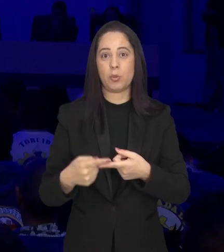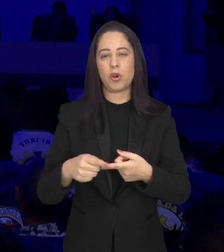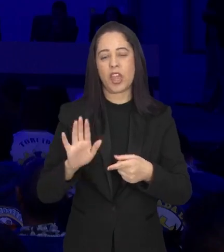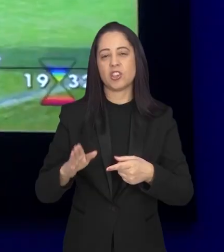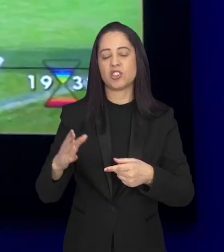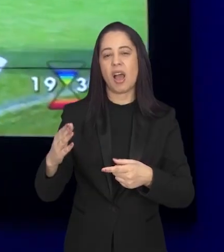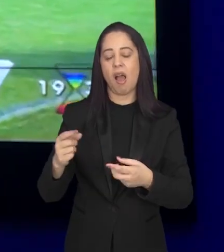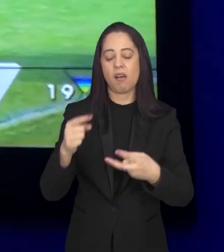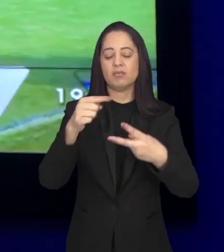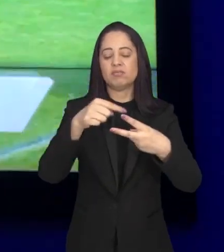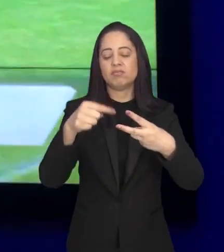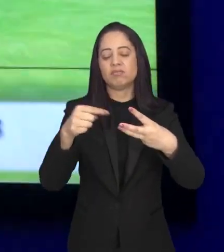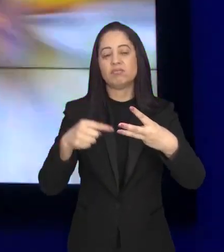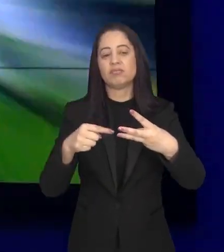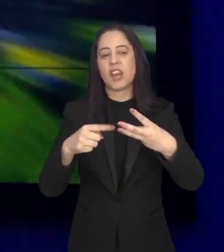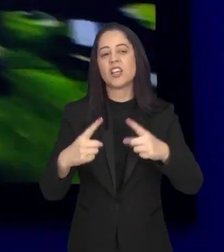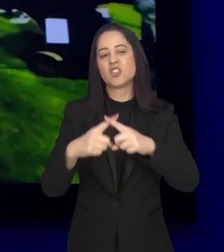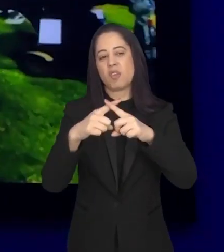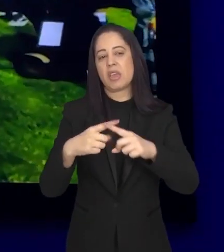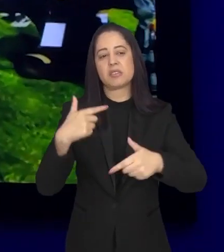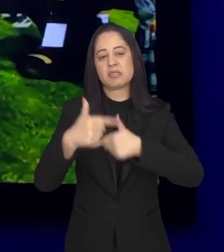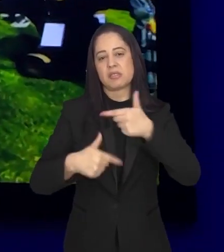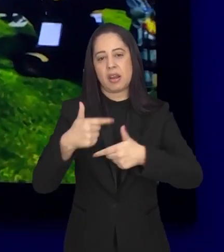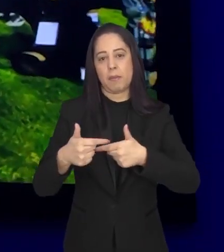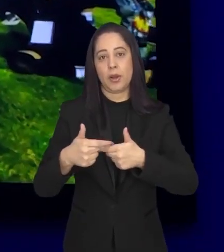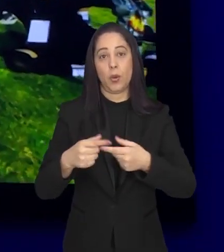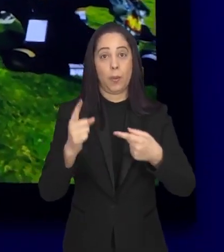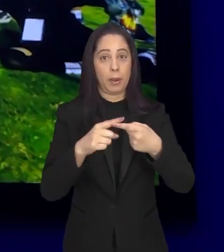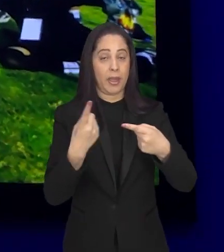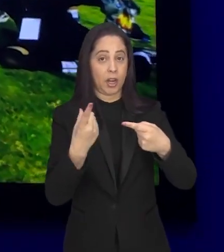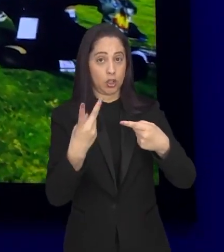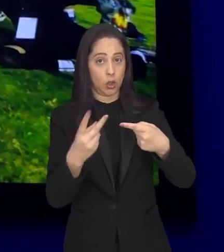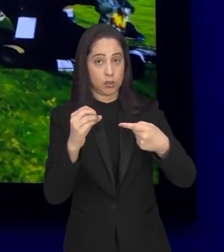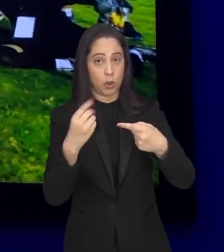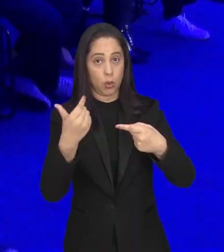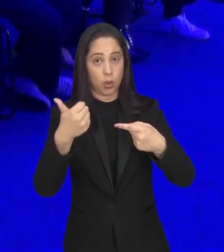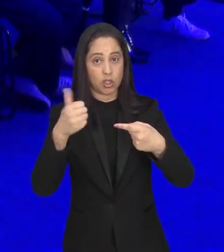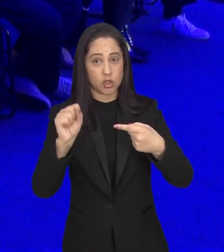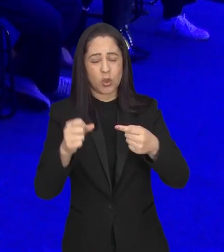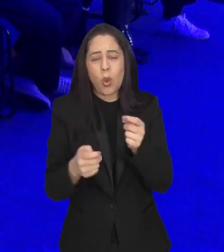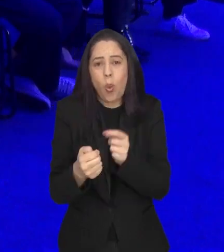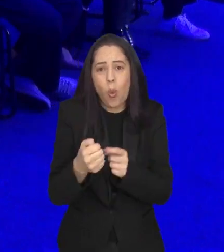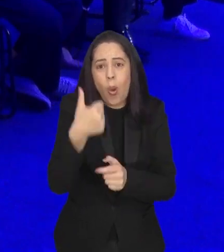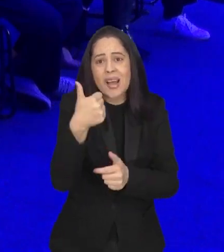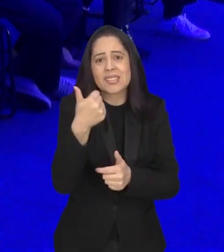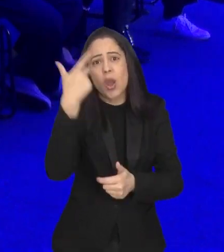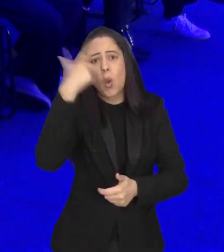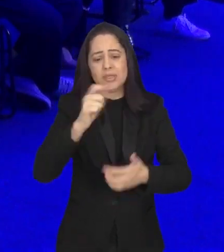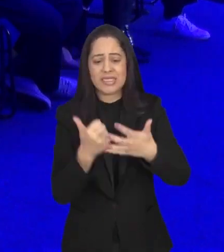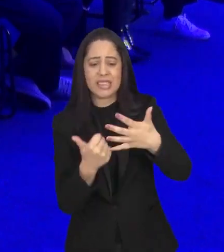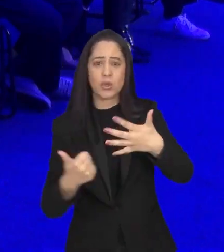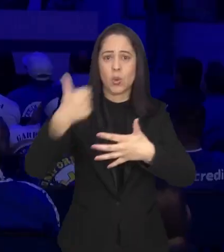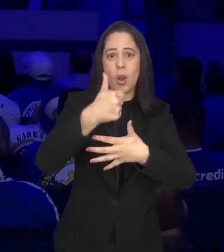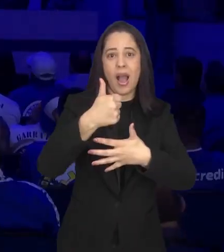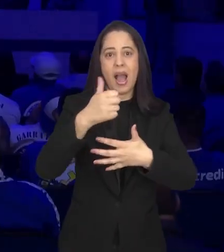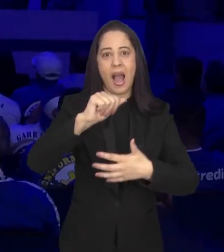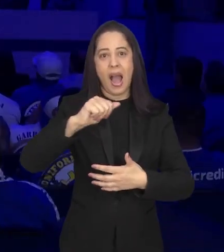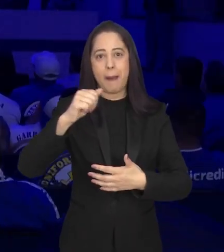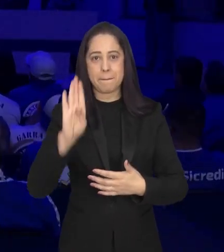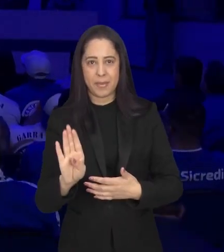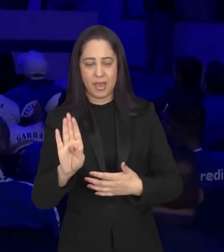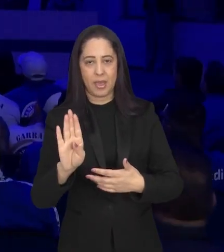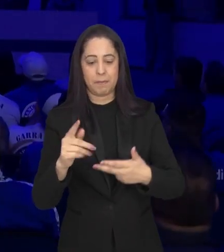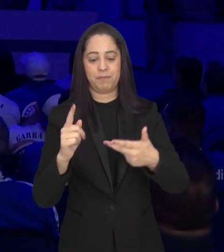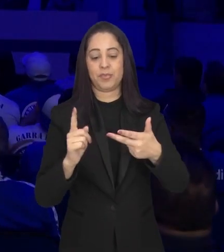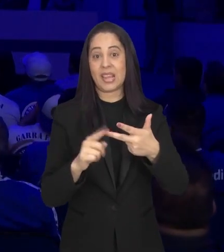Rei do Acesso, esta é a terceira passagem do técnico Ricardo Costa pelo clube. A primeira foi em 2018, que quase